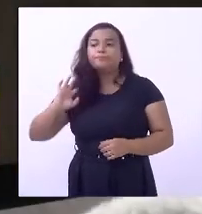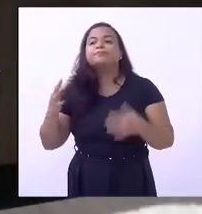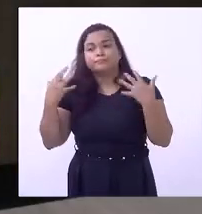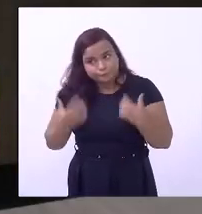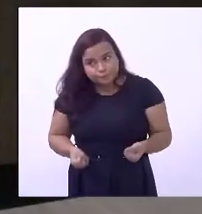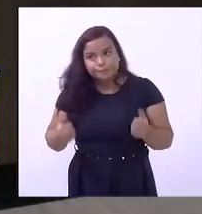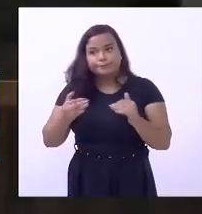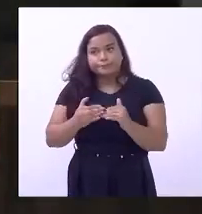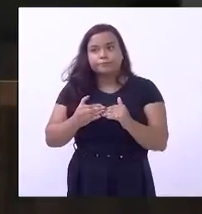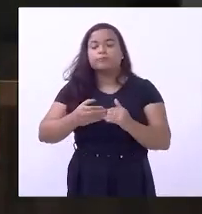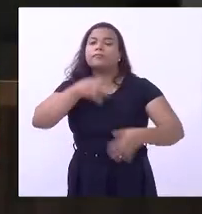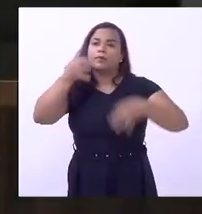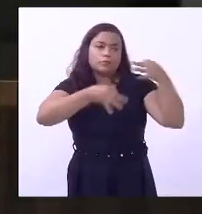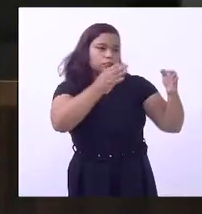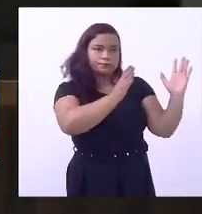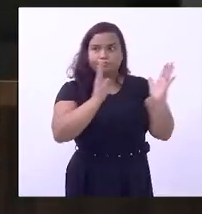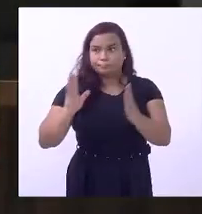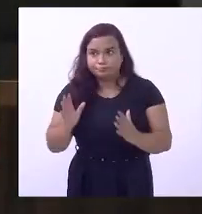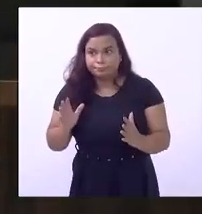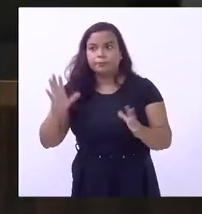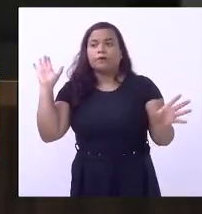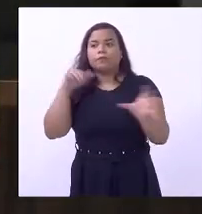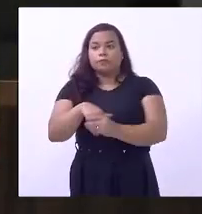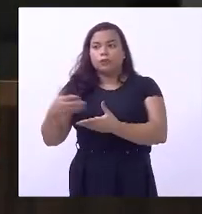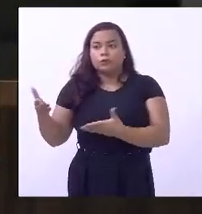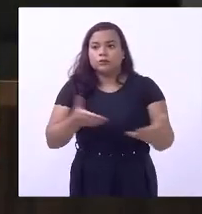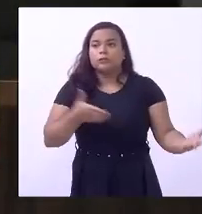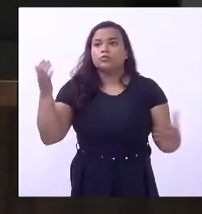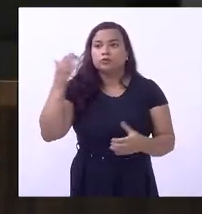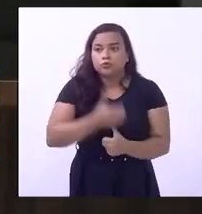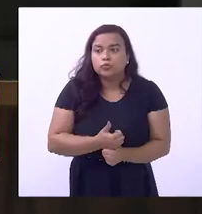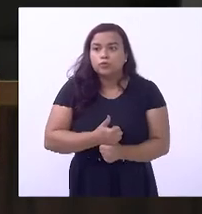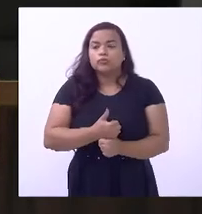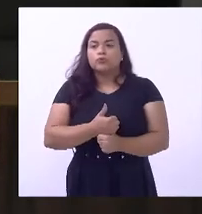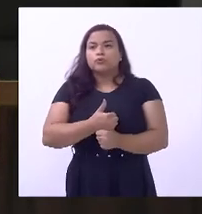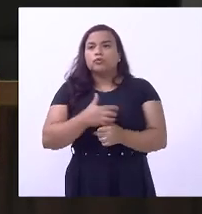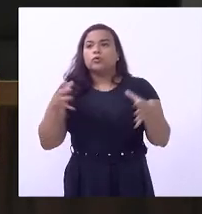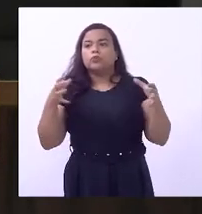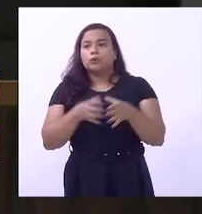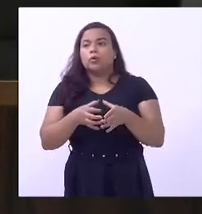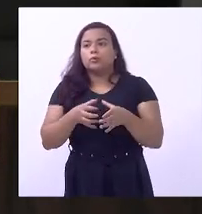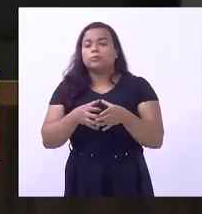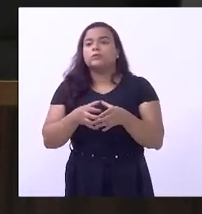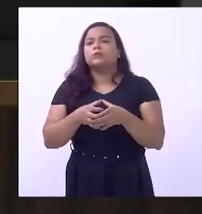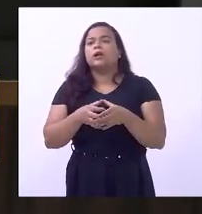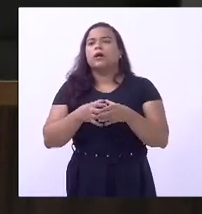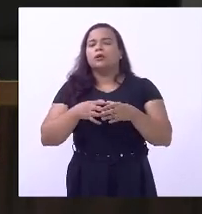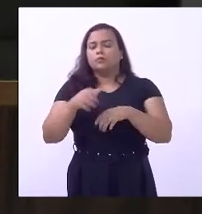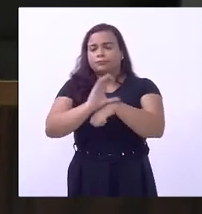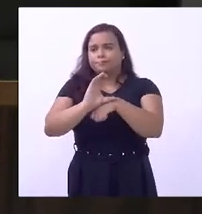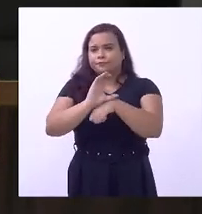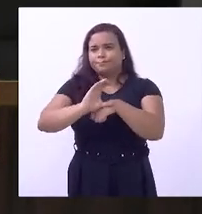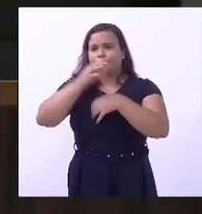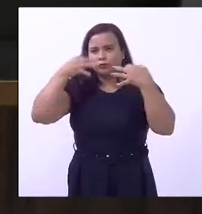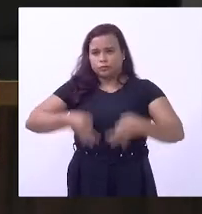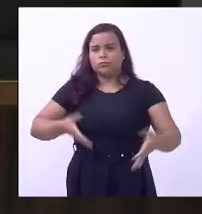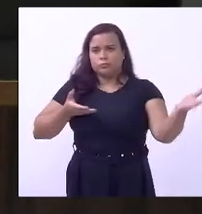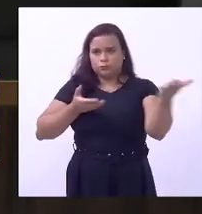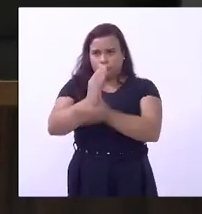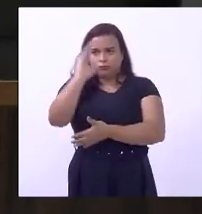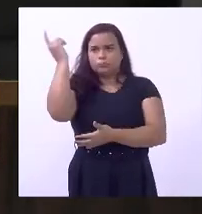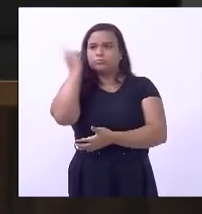Favorável. Os pareceres emitidos em votação substitutivo da Comissão de Constituição e Justiça. Senhores que aprovam, beleza, como estão, aprovado, vai